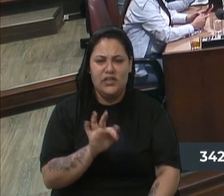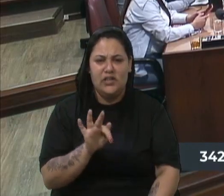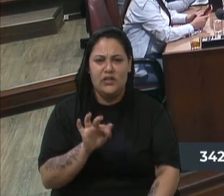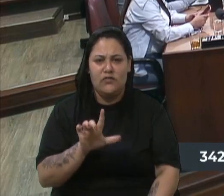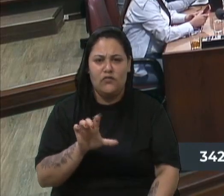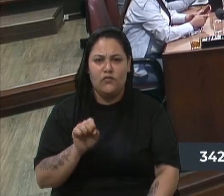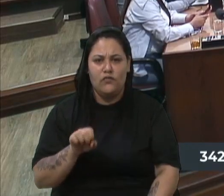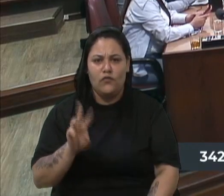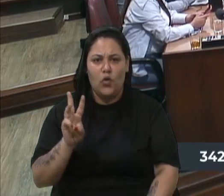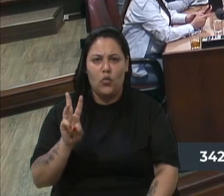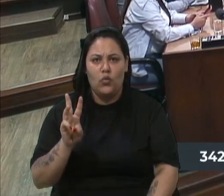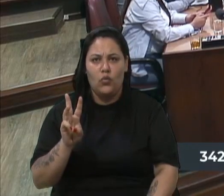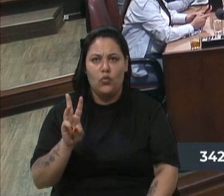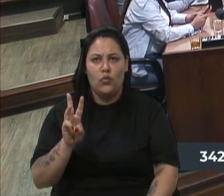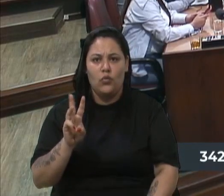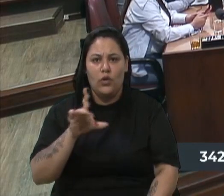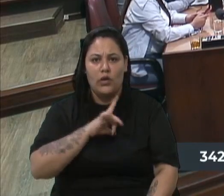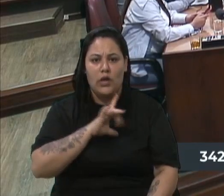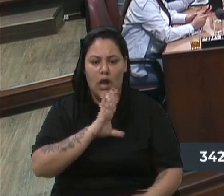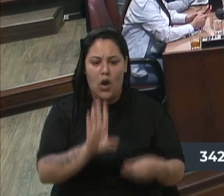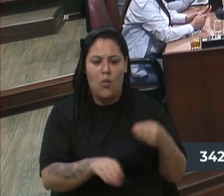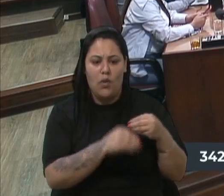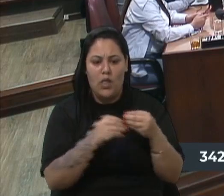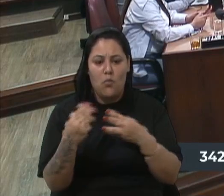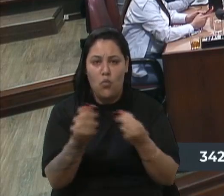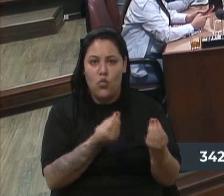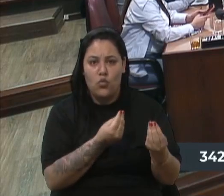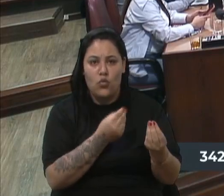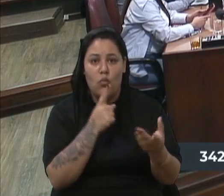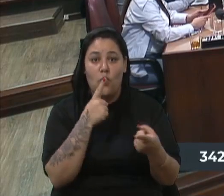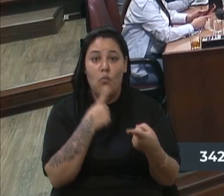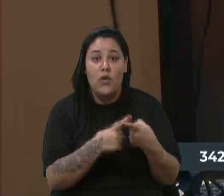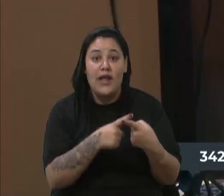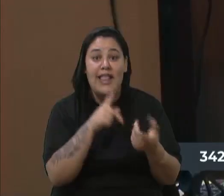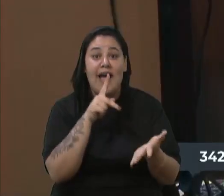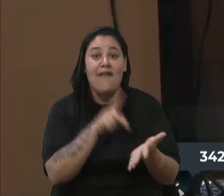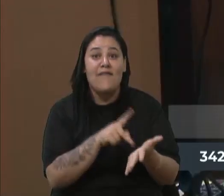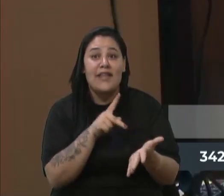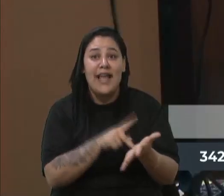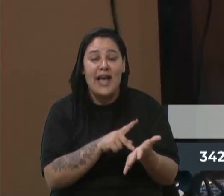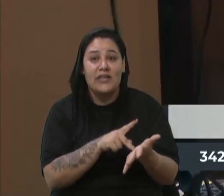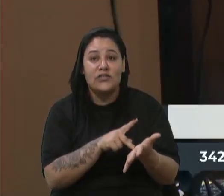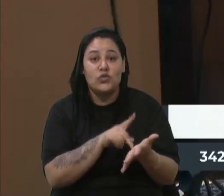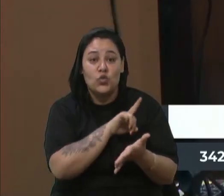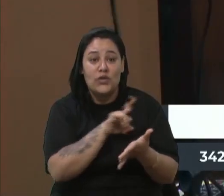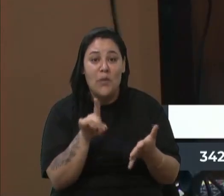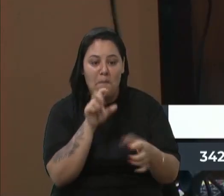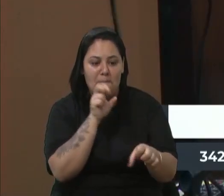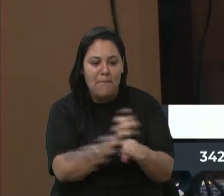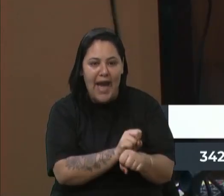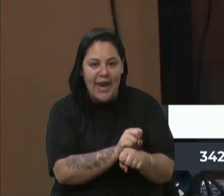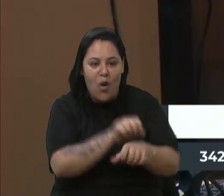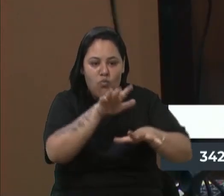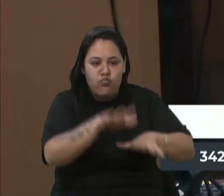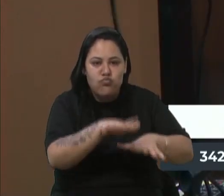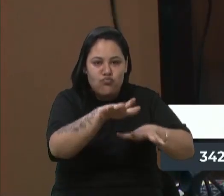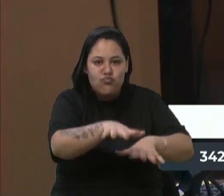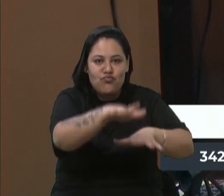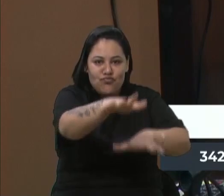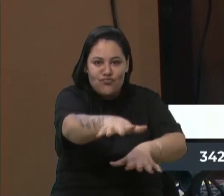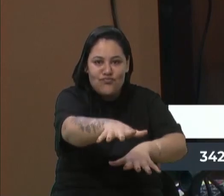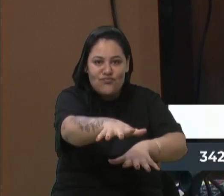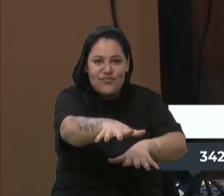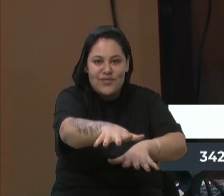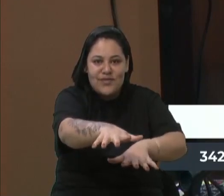ele vem a agregar muito, porque, na realidade, tu não tranca o trânsito, tu deixa o trânsito fluir de